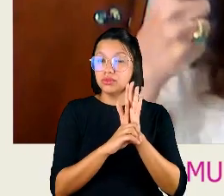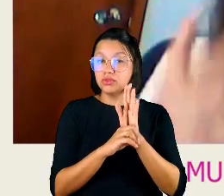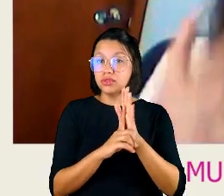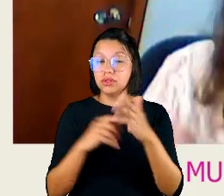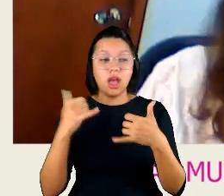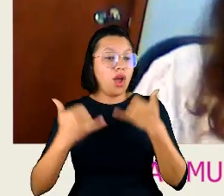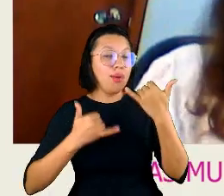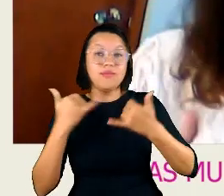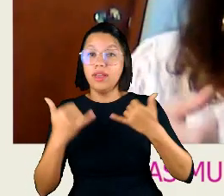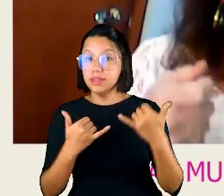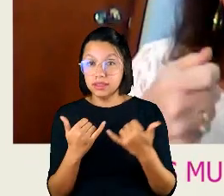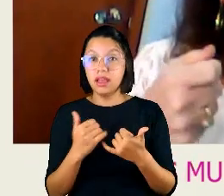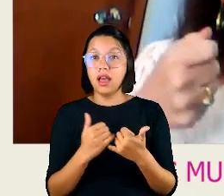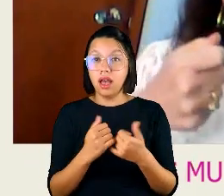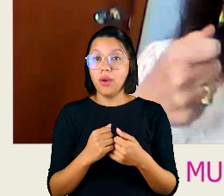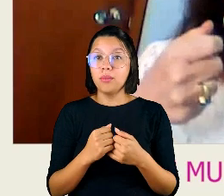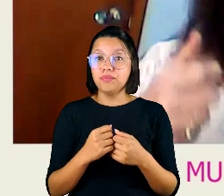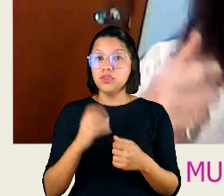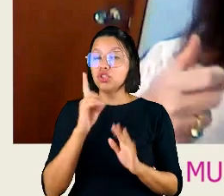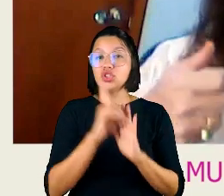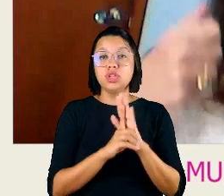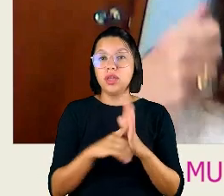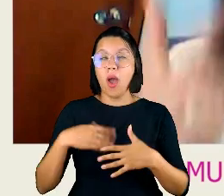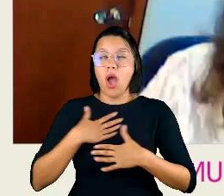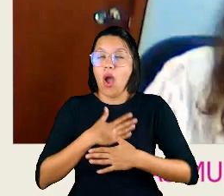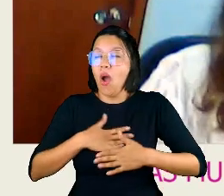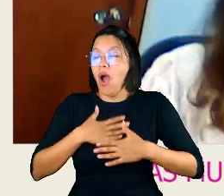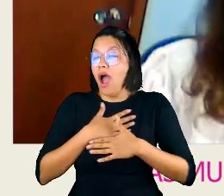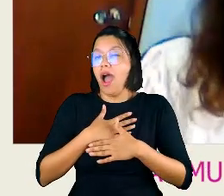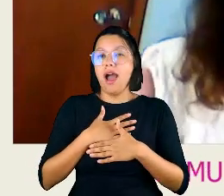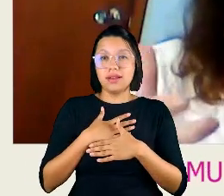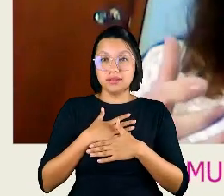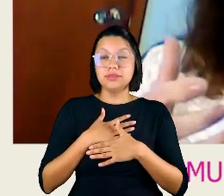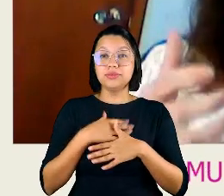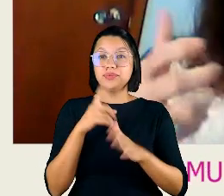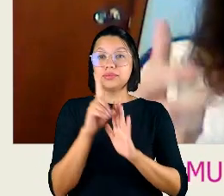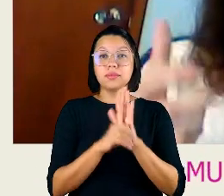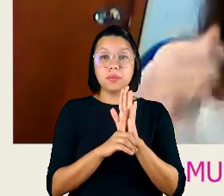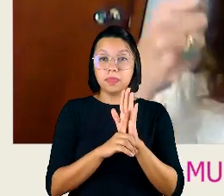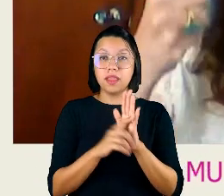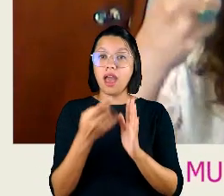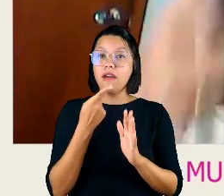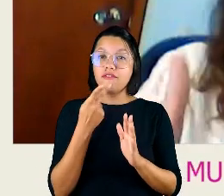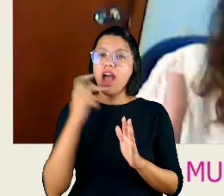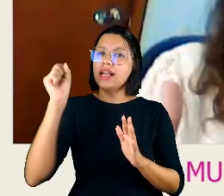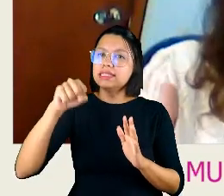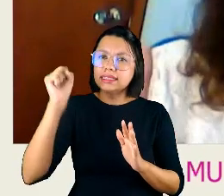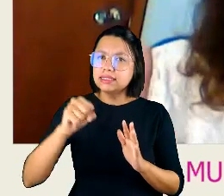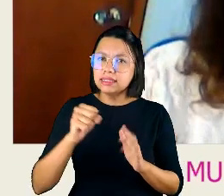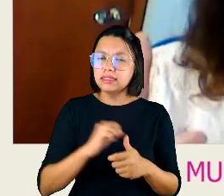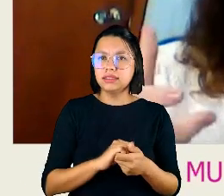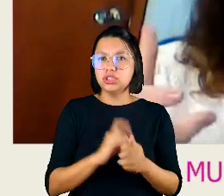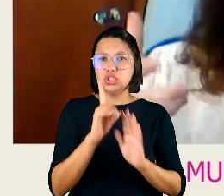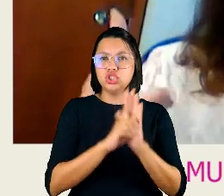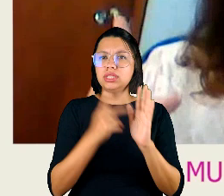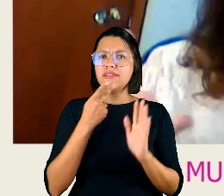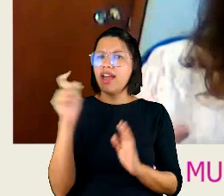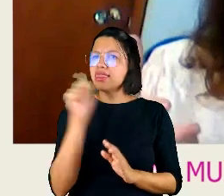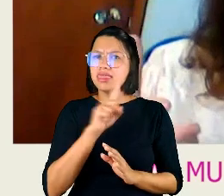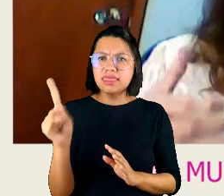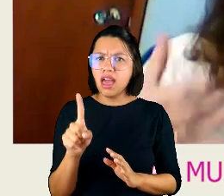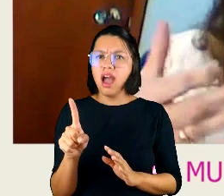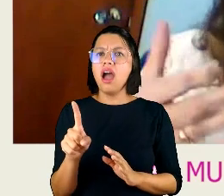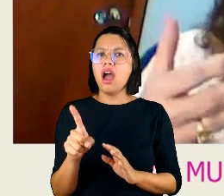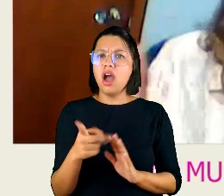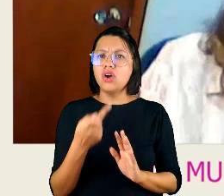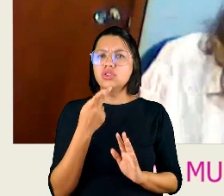direito ao prazer, tem que ter direito a dizer sim, tem que ter direito a dizer não, tem que ter direito a uma